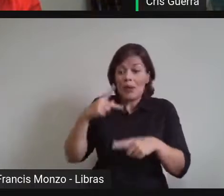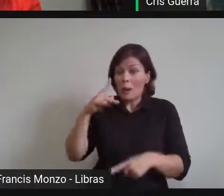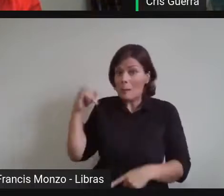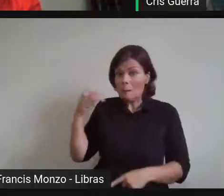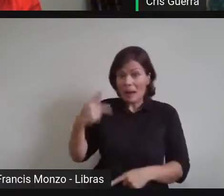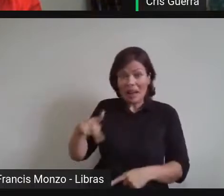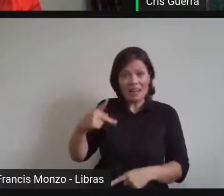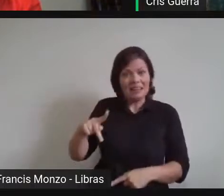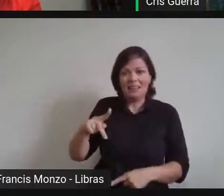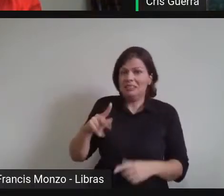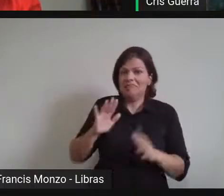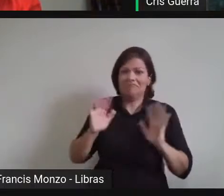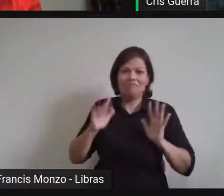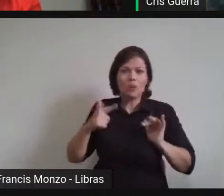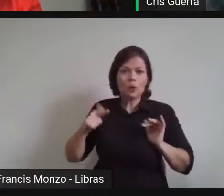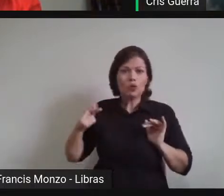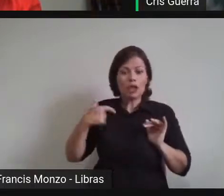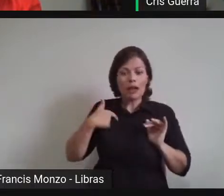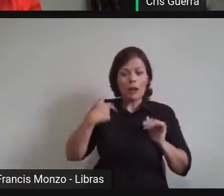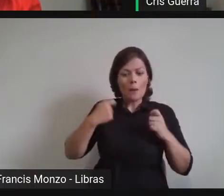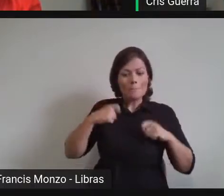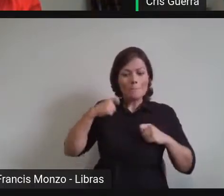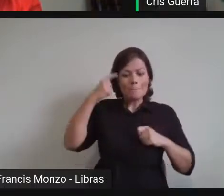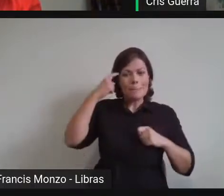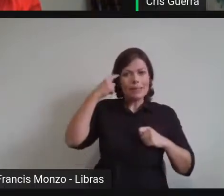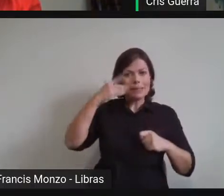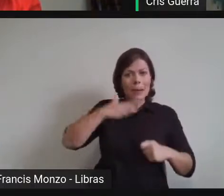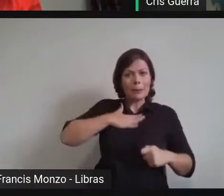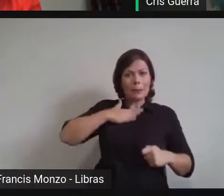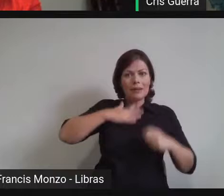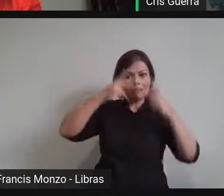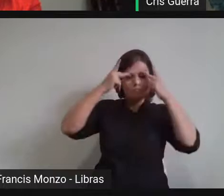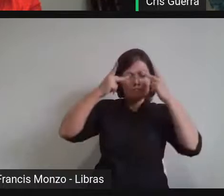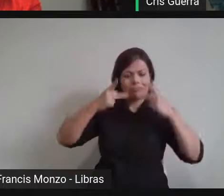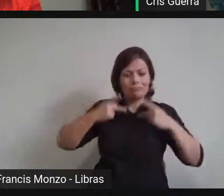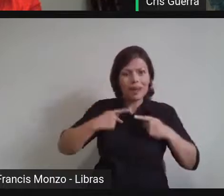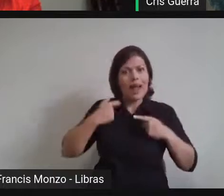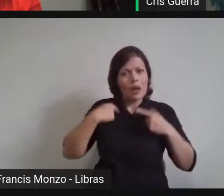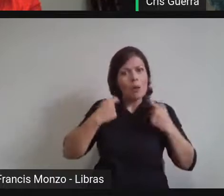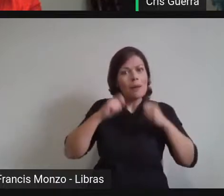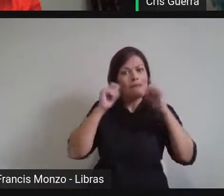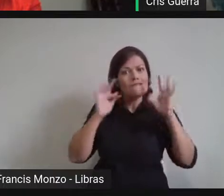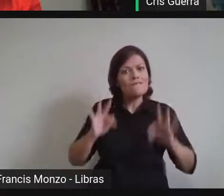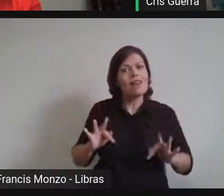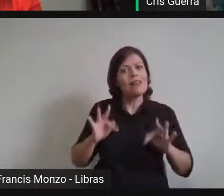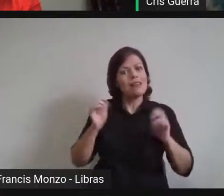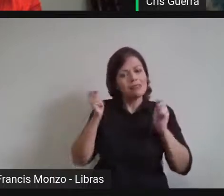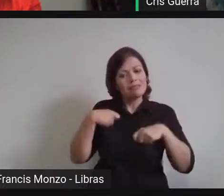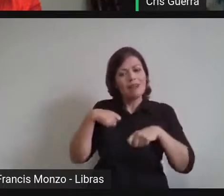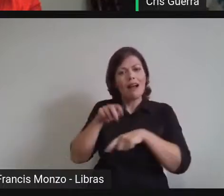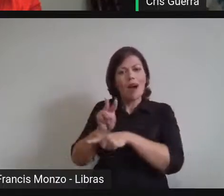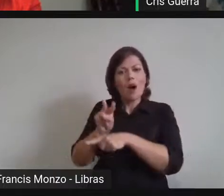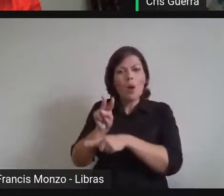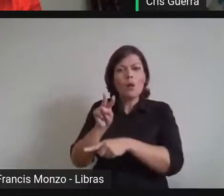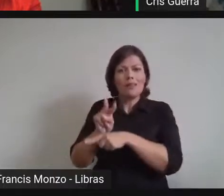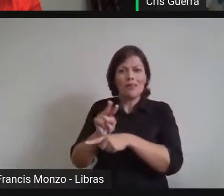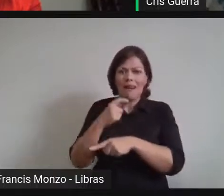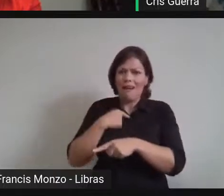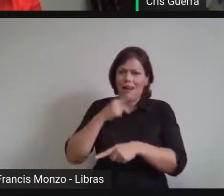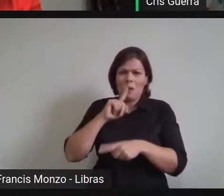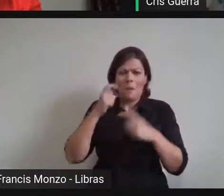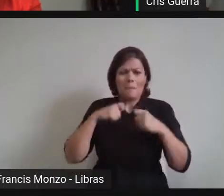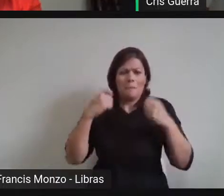Eu tinha que estar feliz para cuidar dele. Então, essa ideia da perfeição foi logo embora. Eu não me apeguei a essa